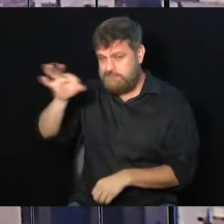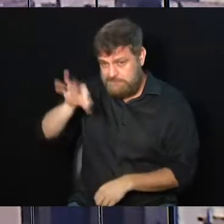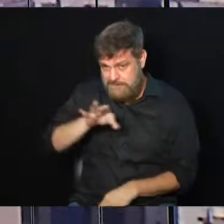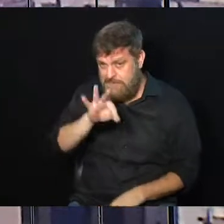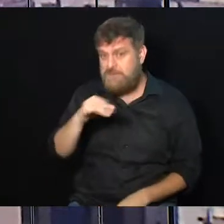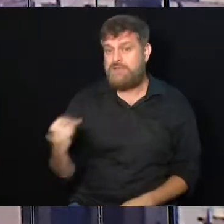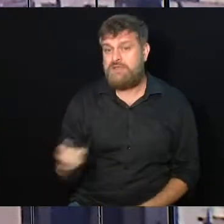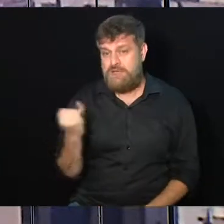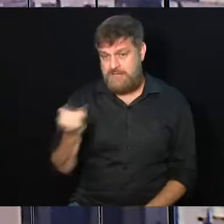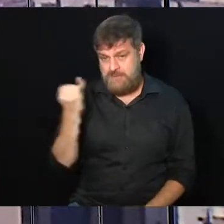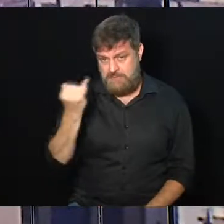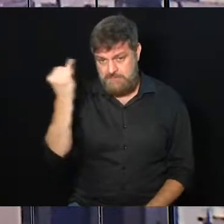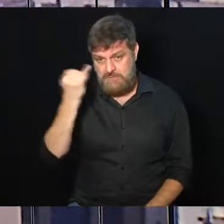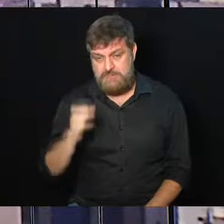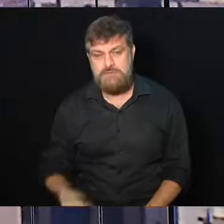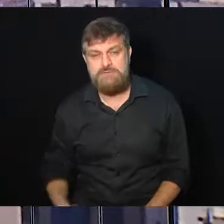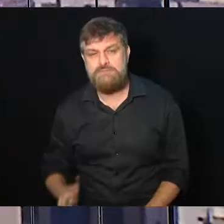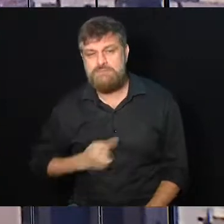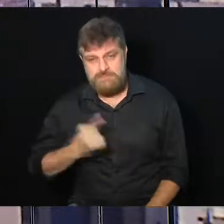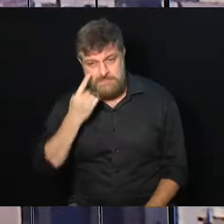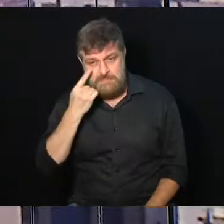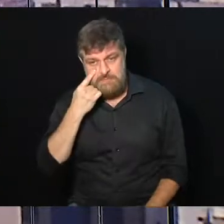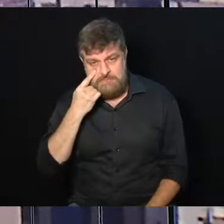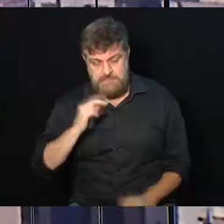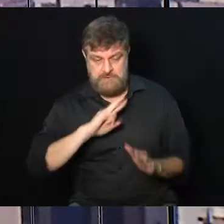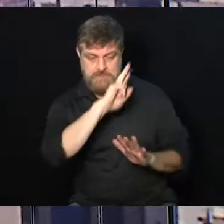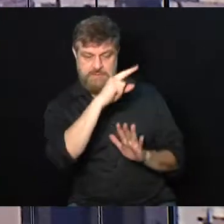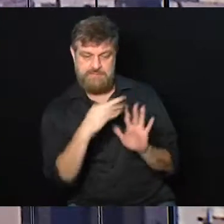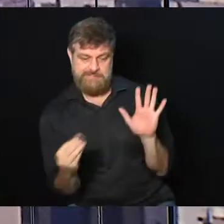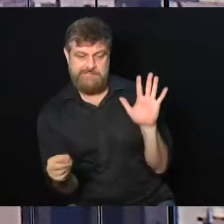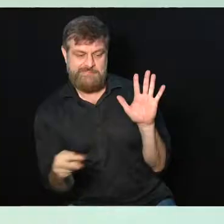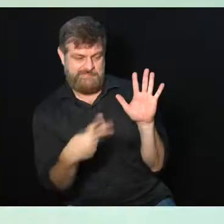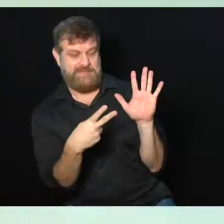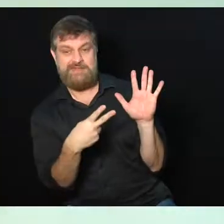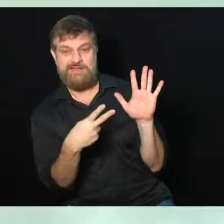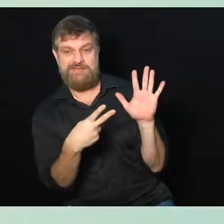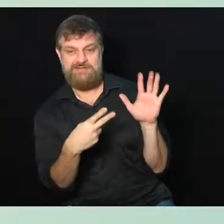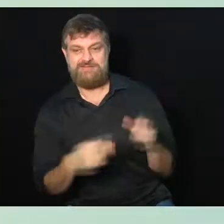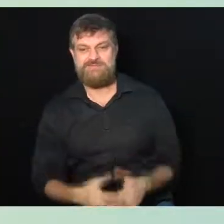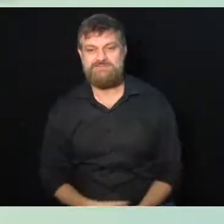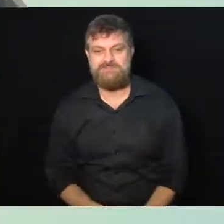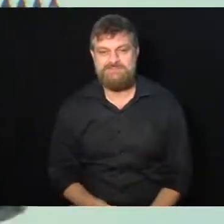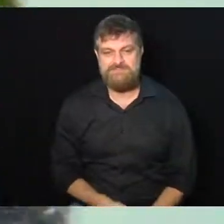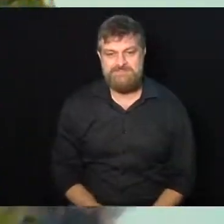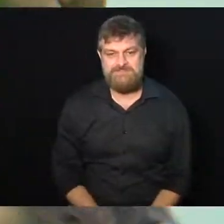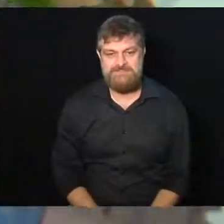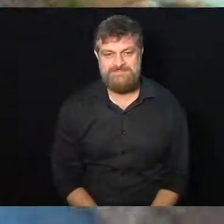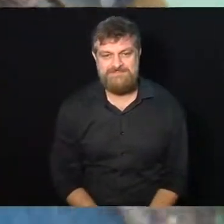importante para a biodiversidade. Confira no quadro Giro Ambiental.